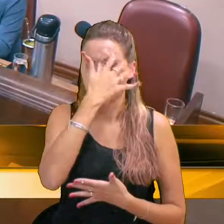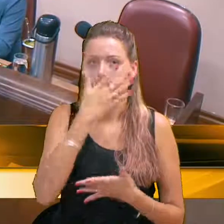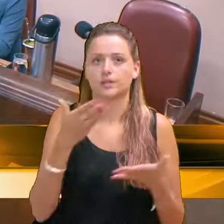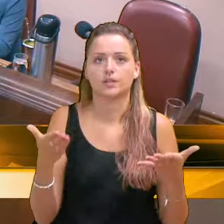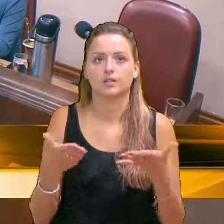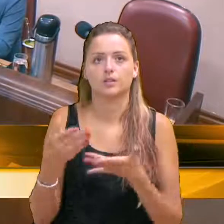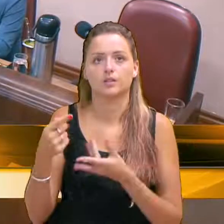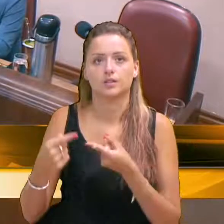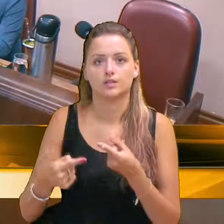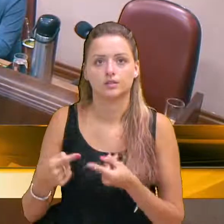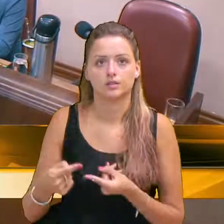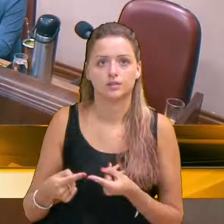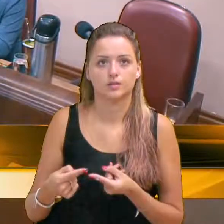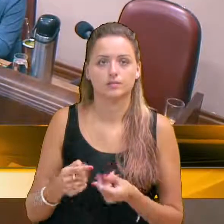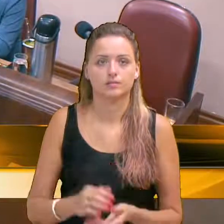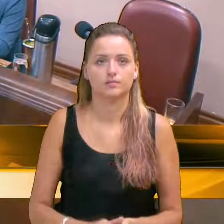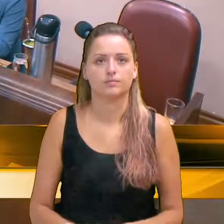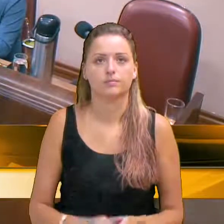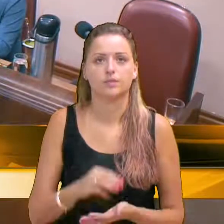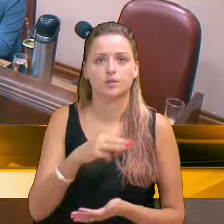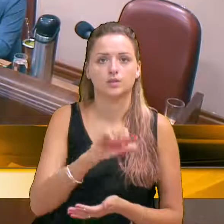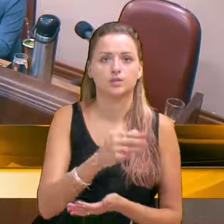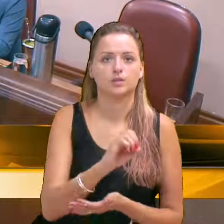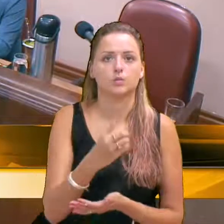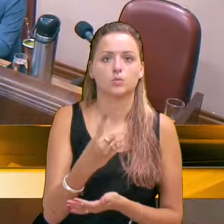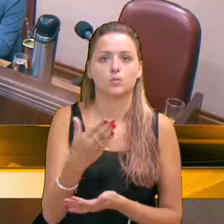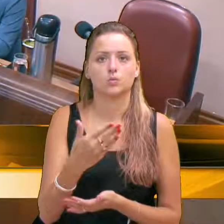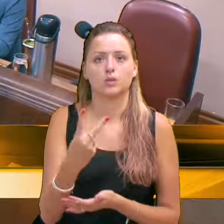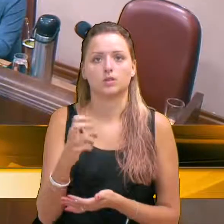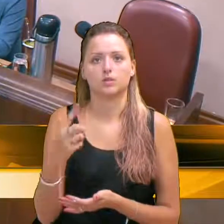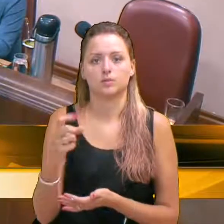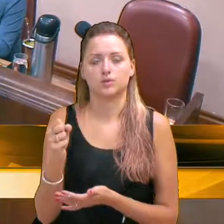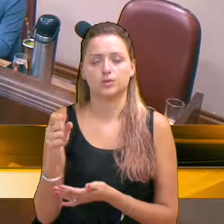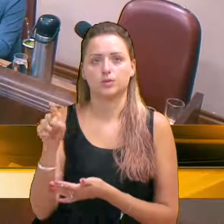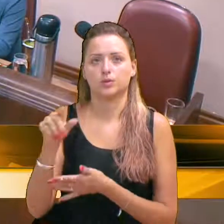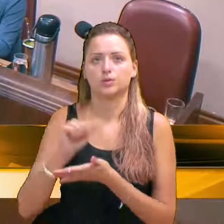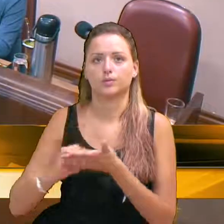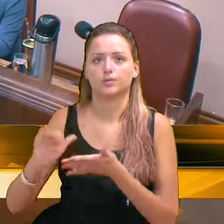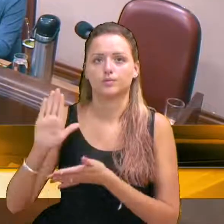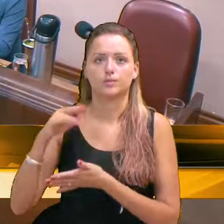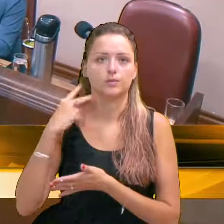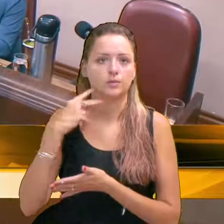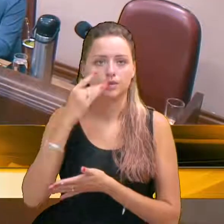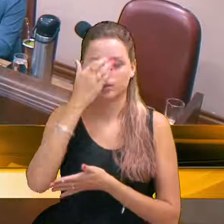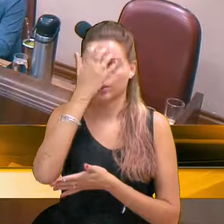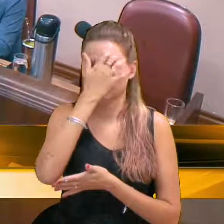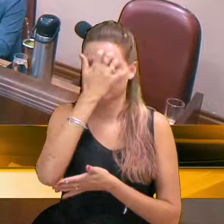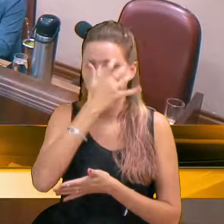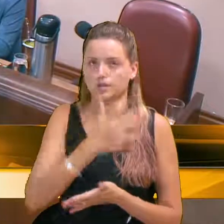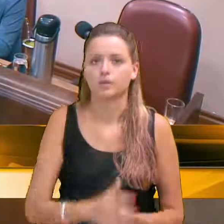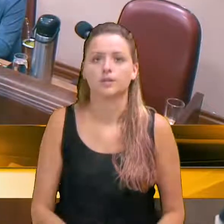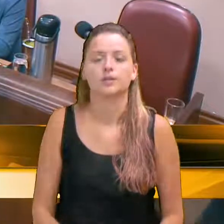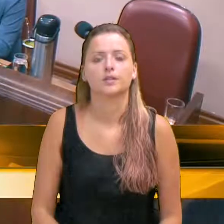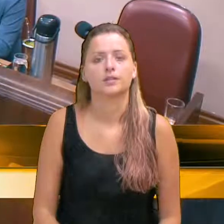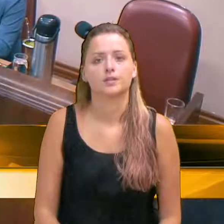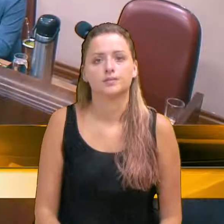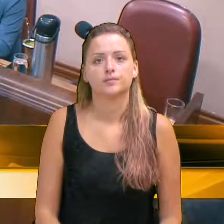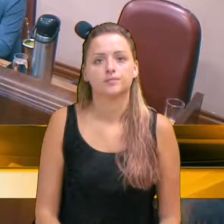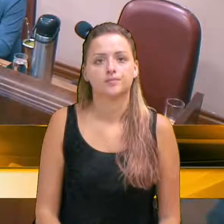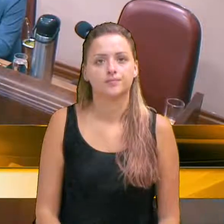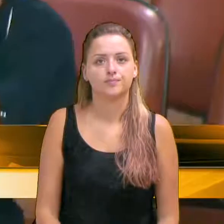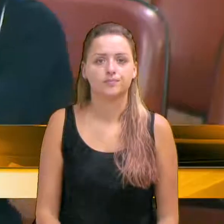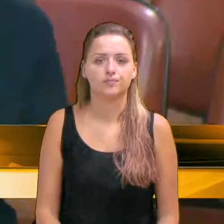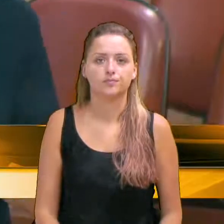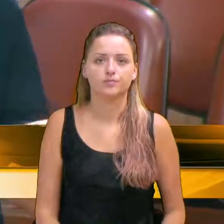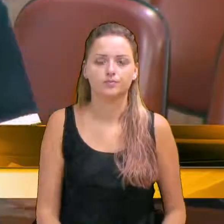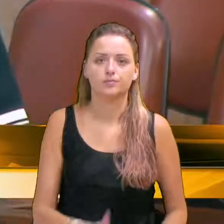Em discussão. Moção número 1/2018. Peço a palavra, senhor. Com a palavra, a vereadora Diló de Domênico. Senhor